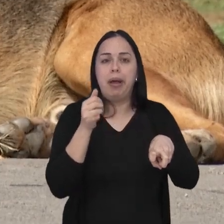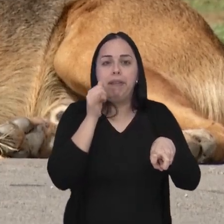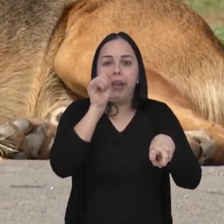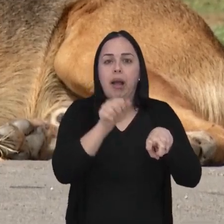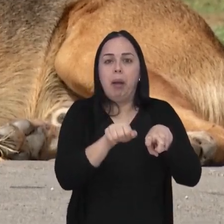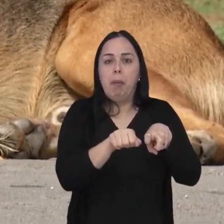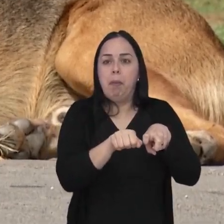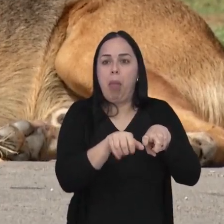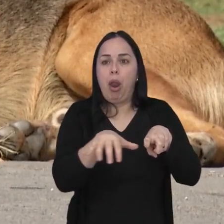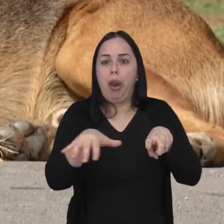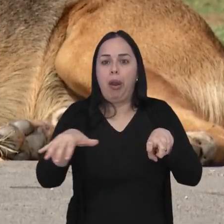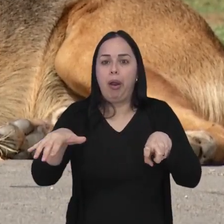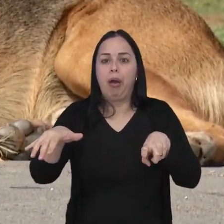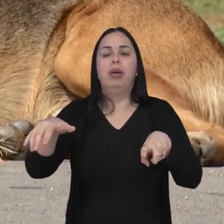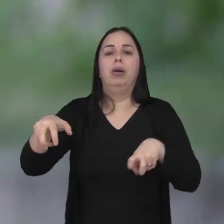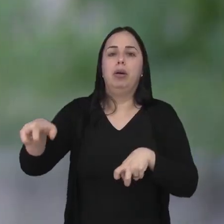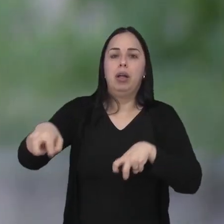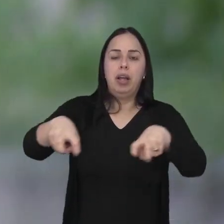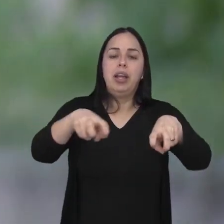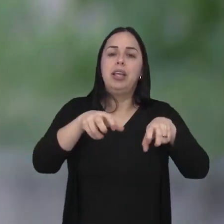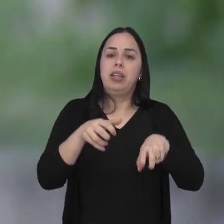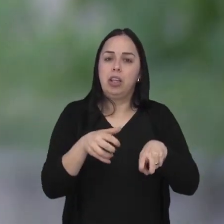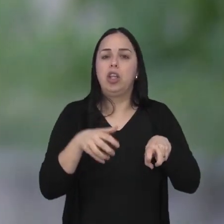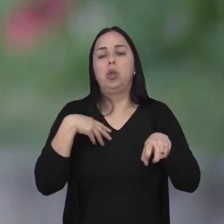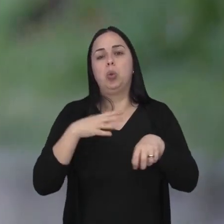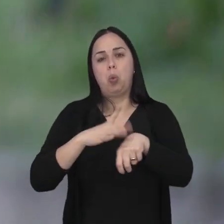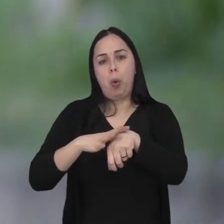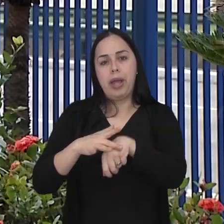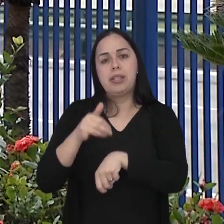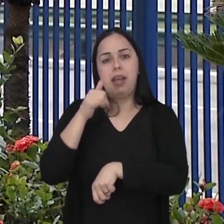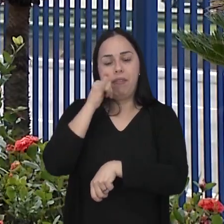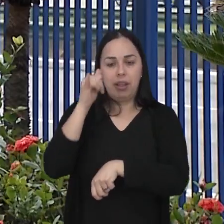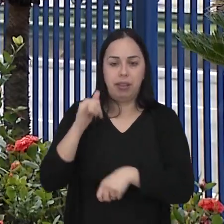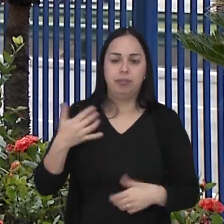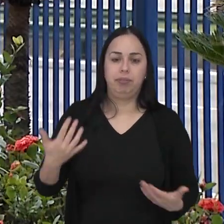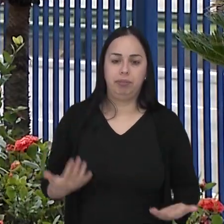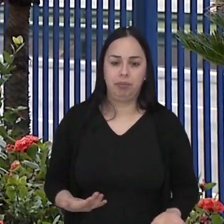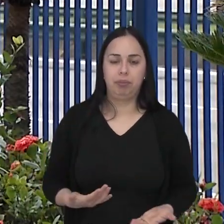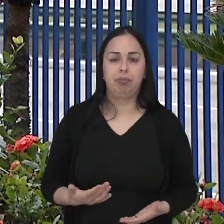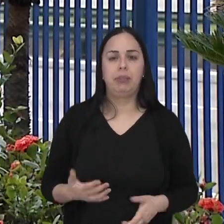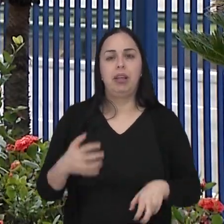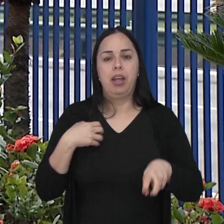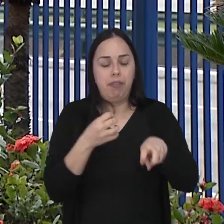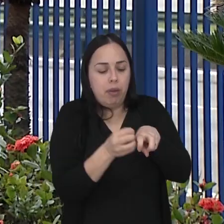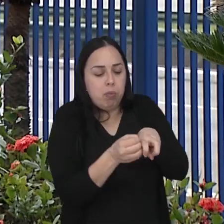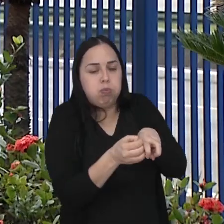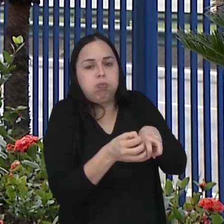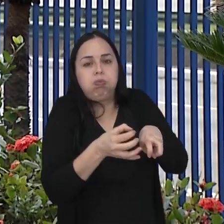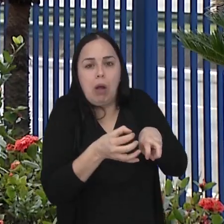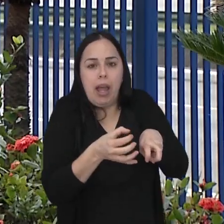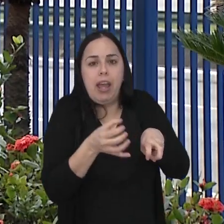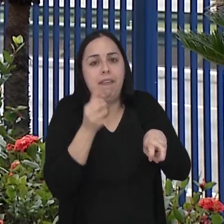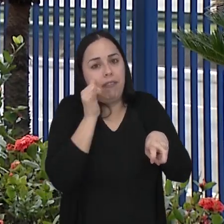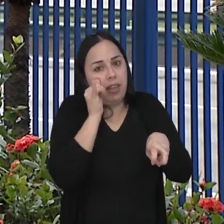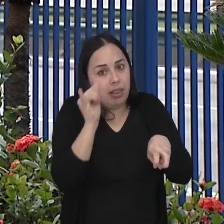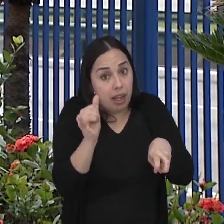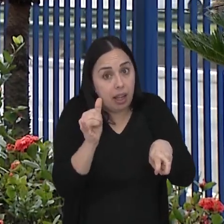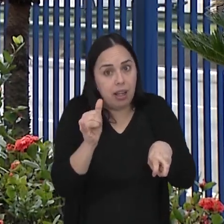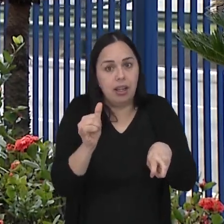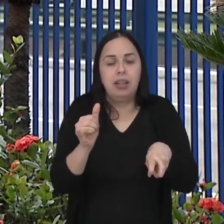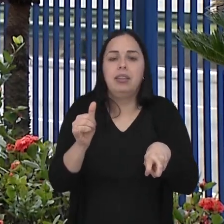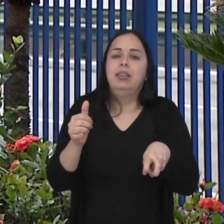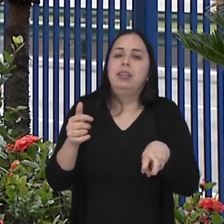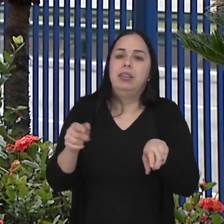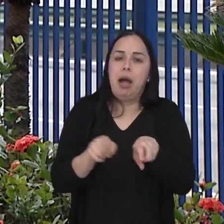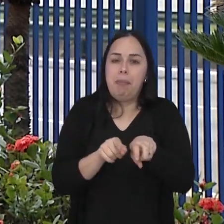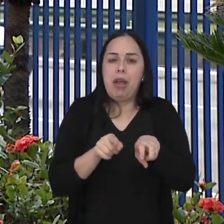conter a população de animais de rua e prevenir doenças. A gente evita que esses animais venham a ter tumores, as fêmeas, por